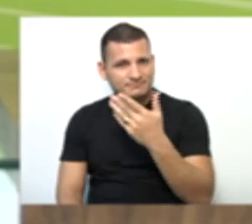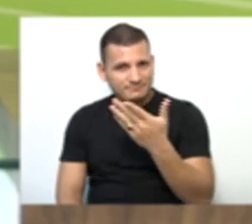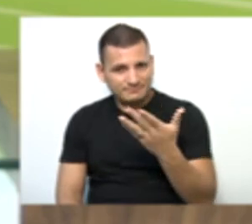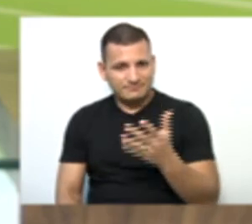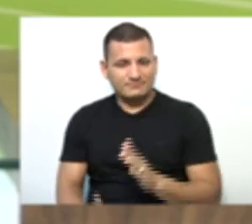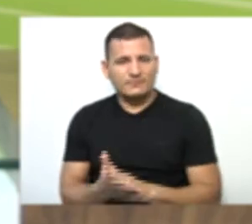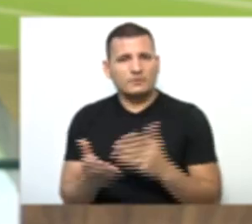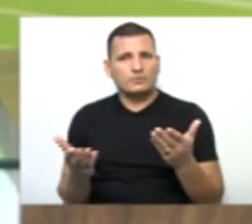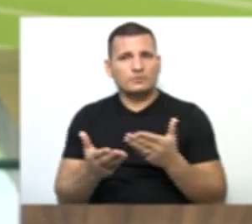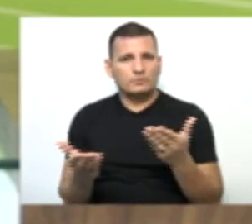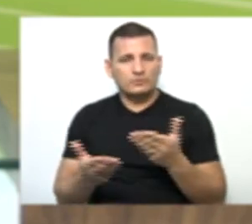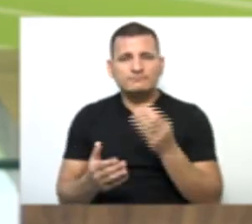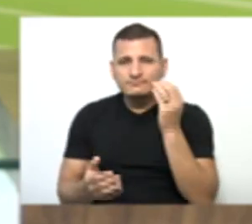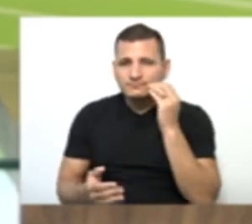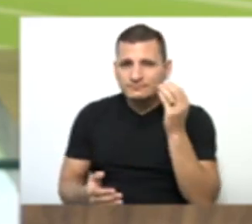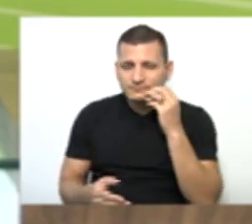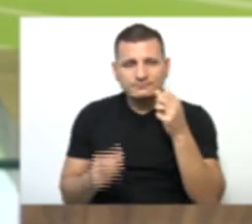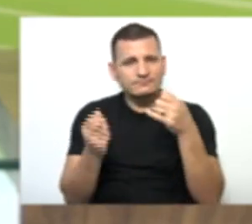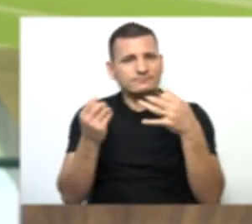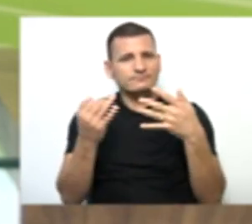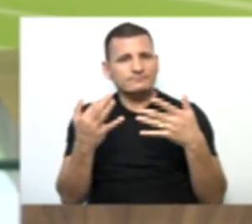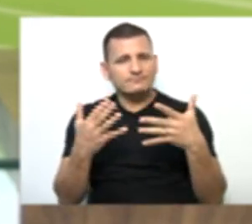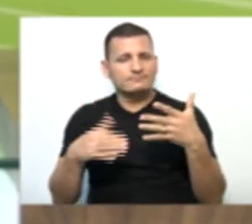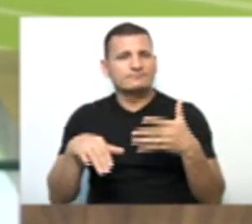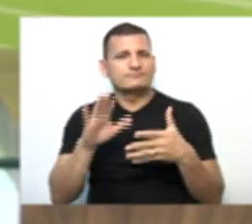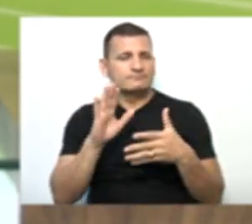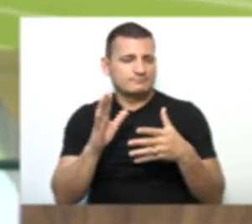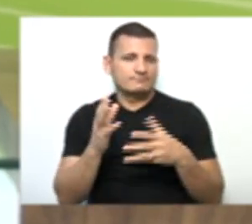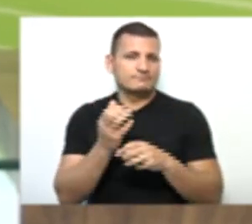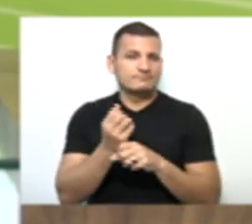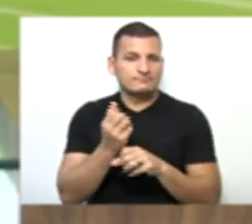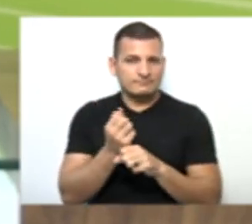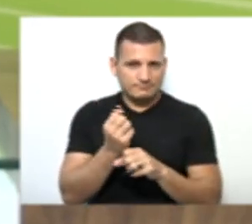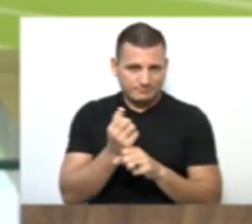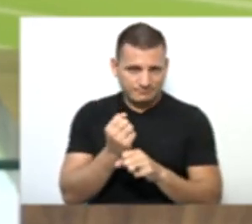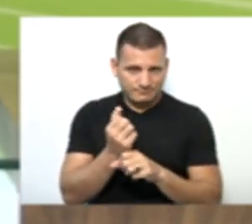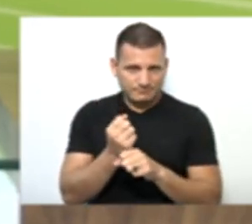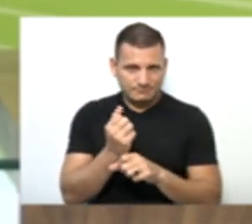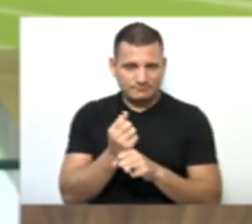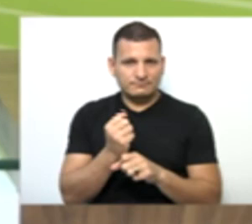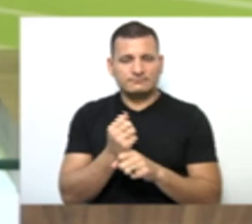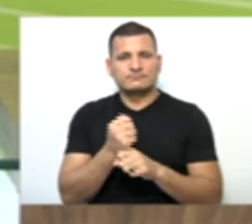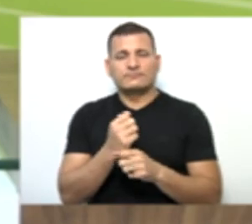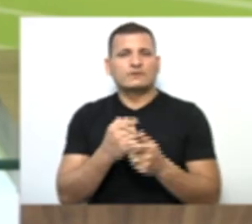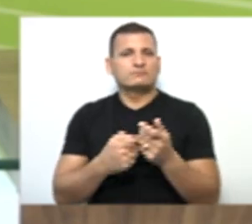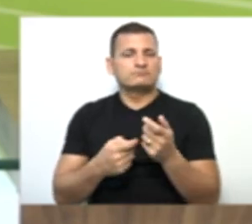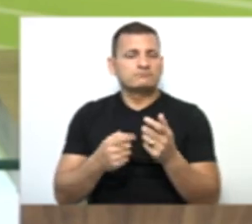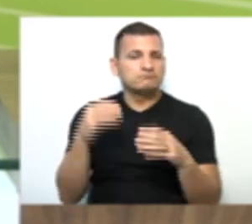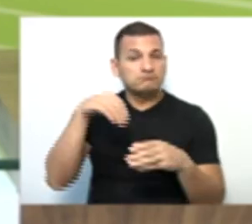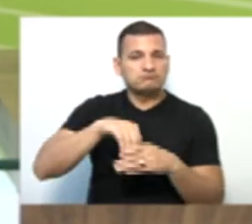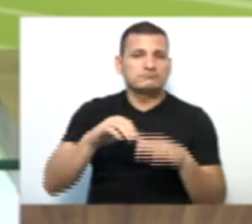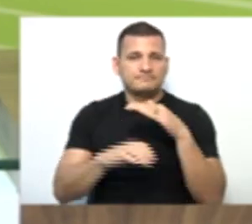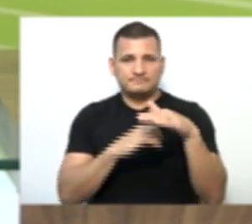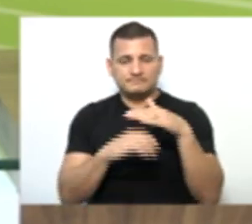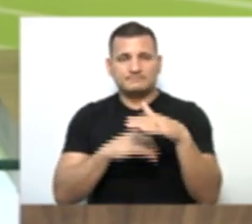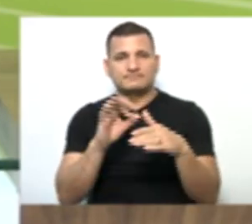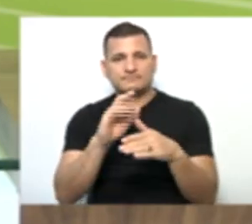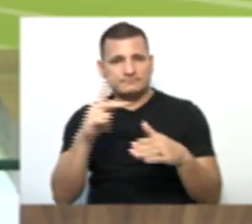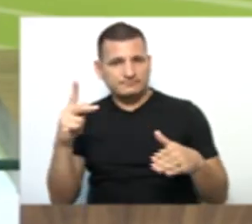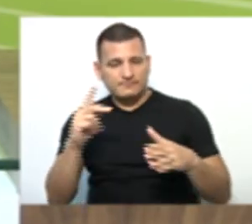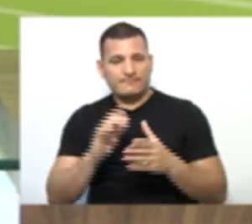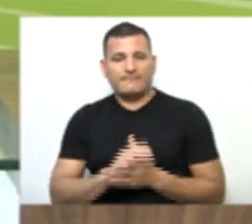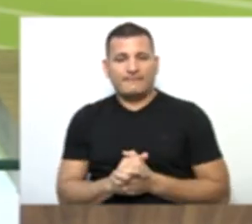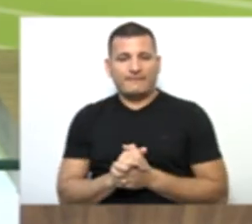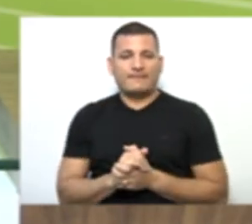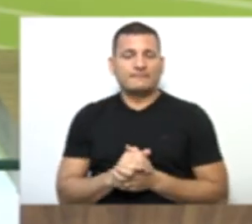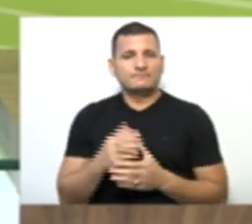tentando desvendar um pouquinho mais da contabilidade especificamente nas empresas cooperativistas. E, mais uma vez,